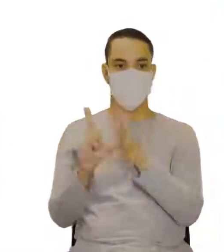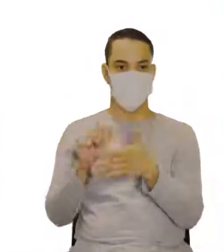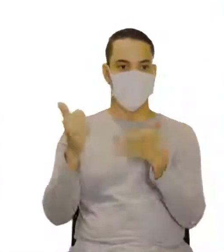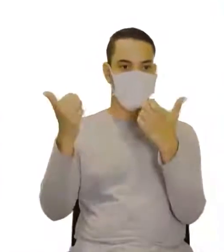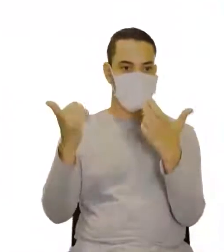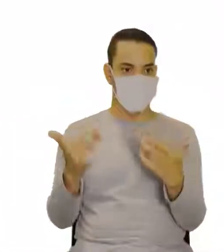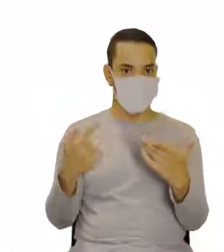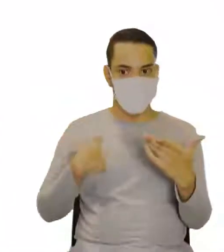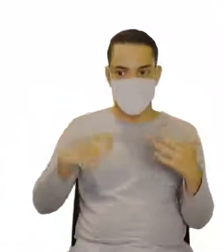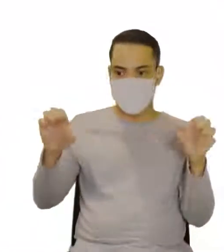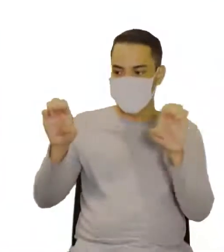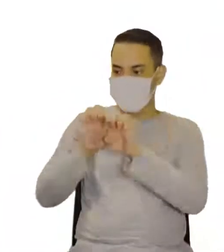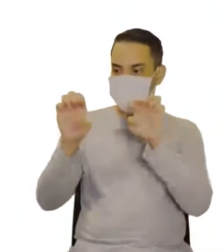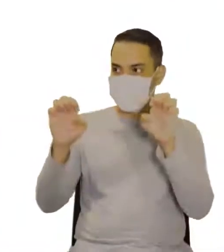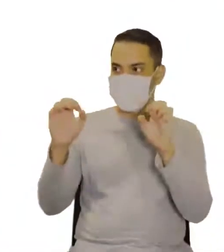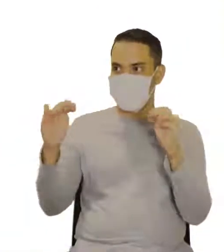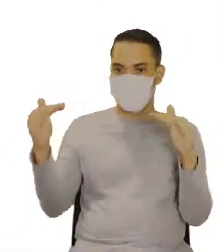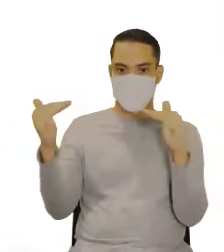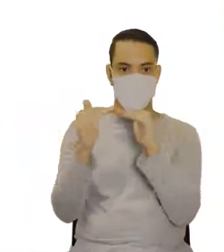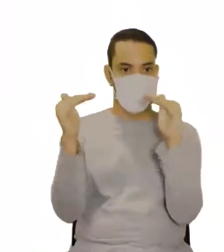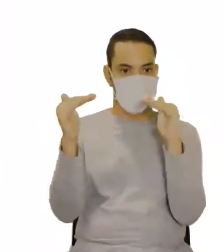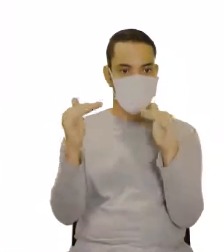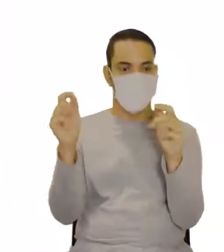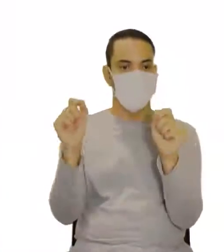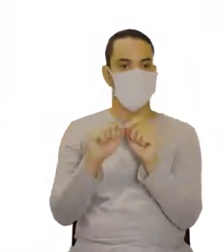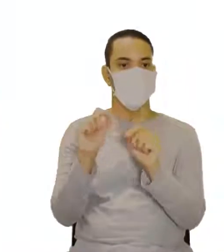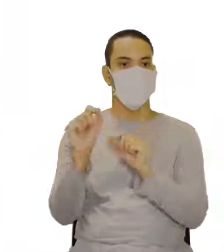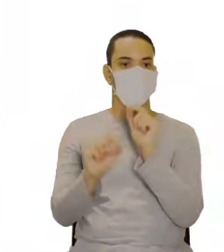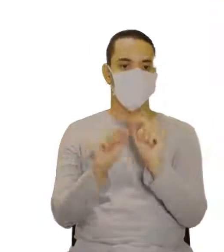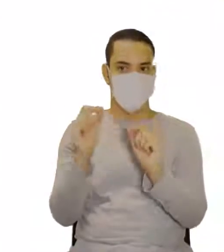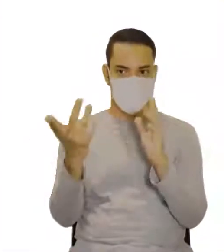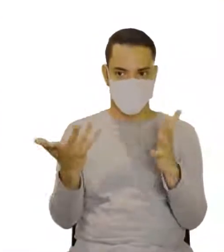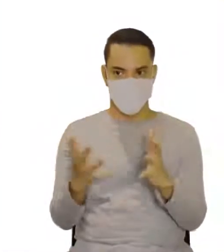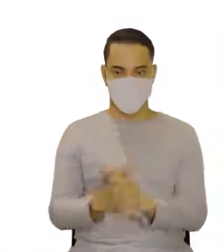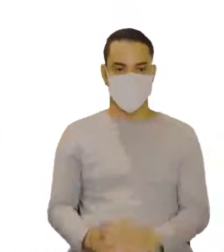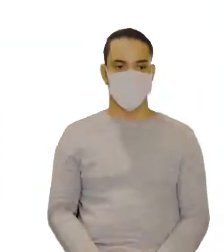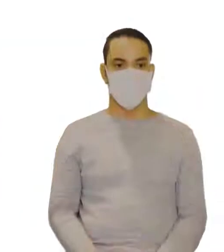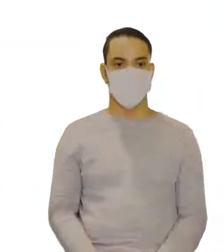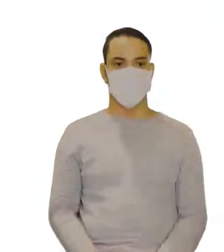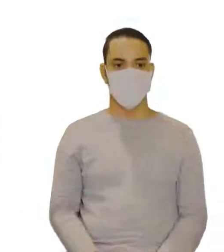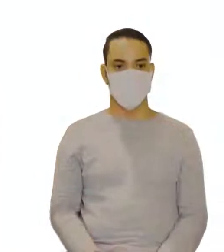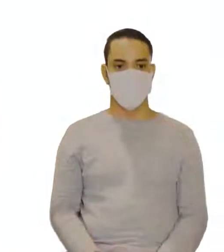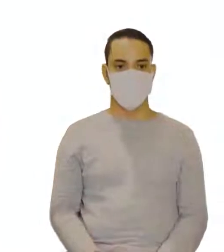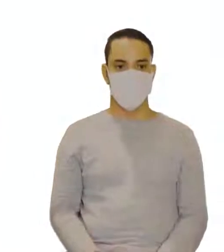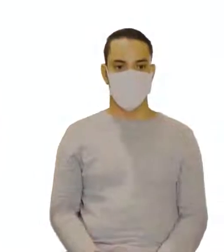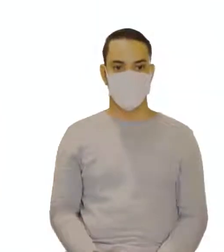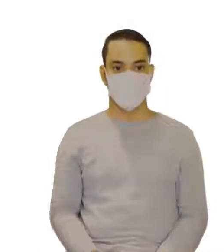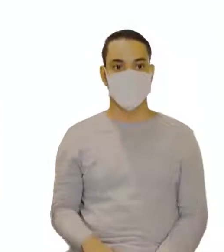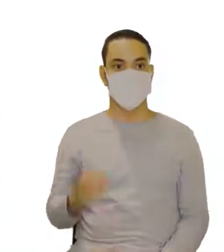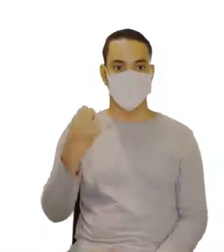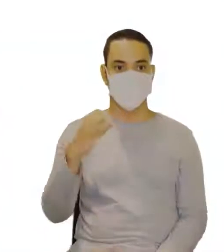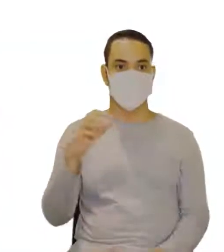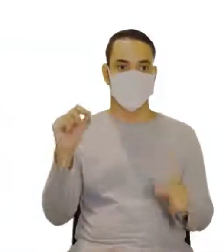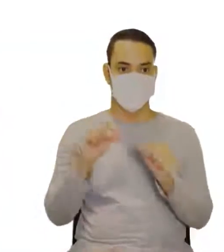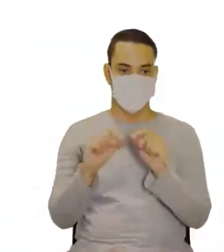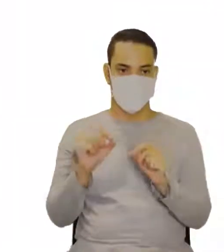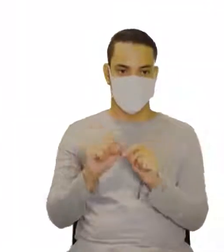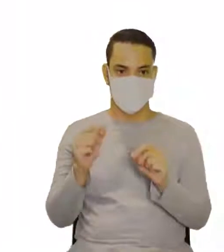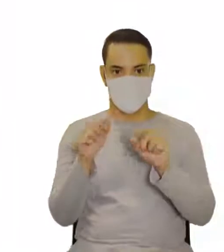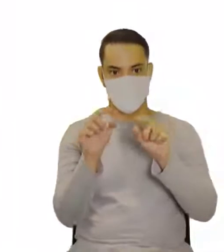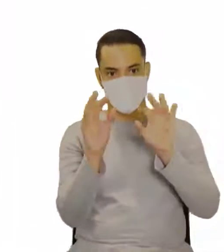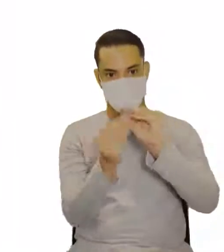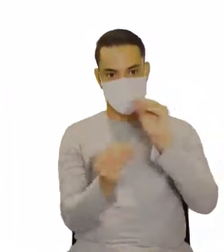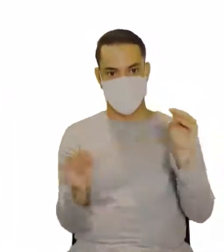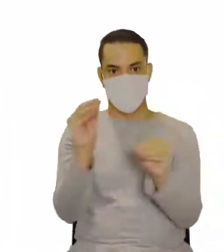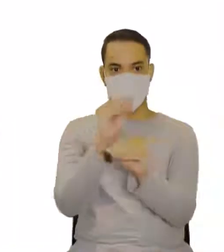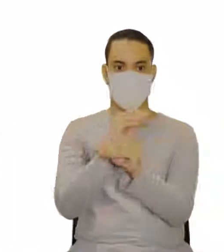aqui, igualei as equações. O que dá para fazer aqui, né? Ó, vocês podem ver, se eu passar esse cara para esse lado